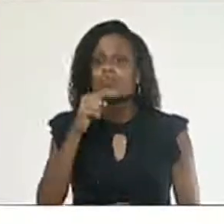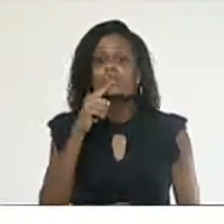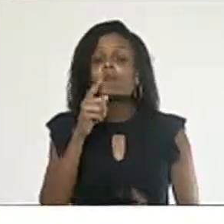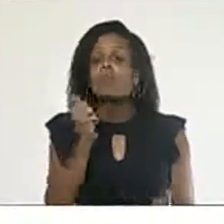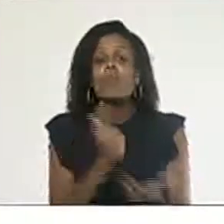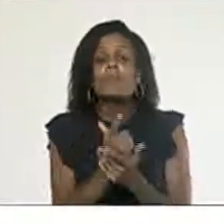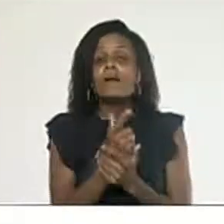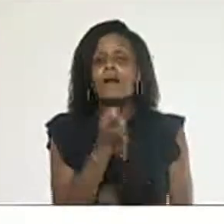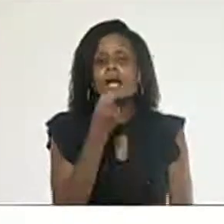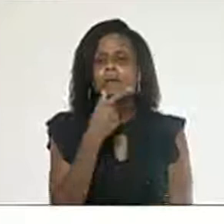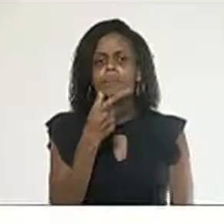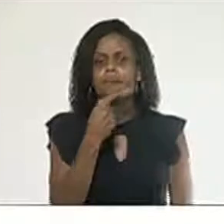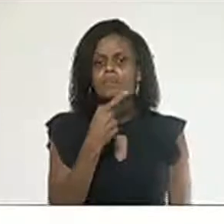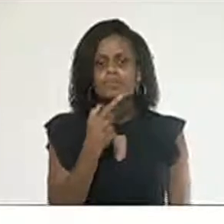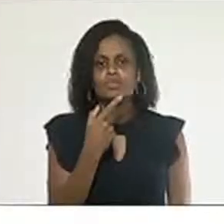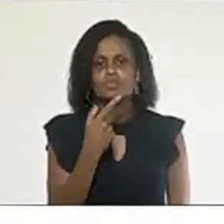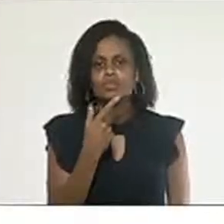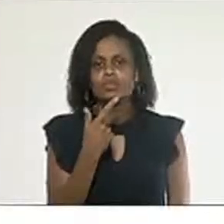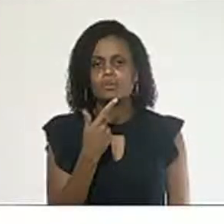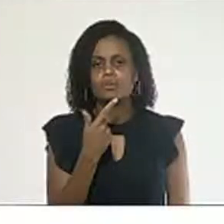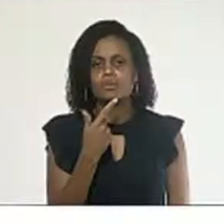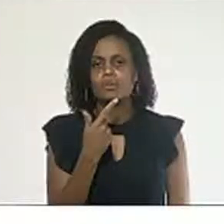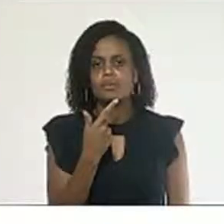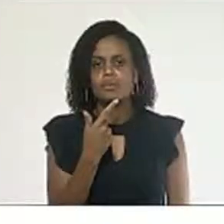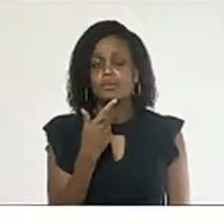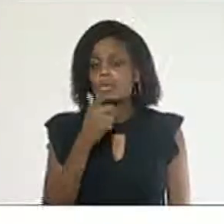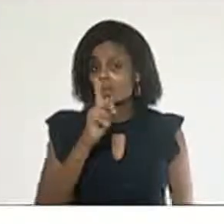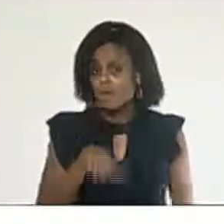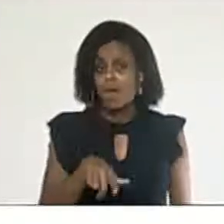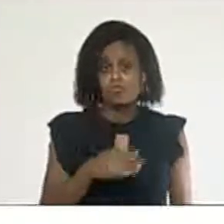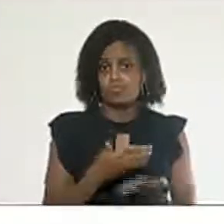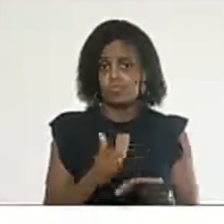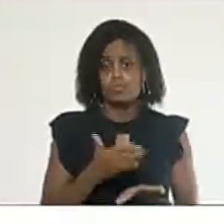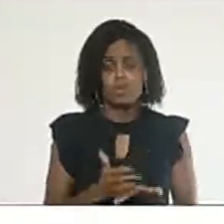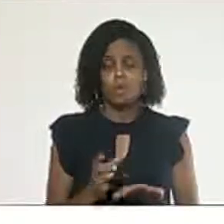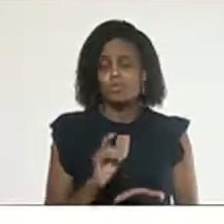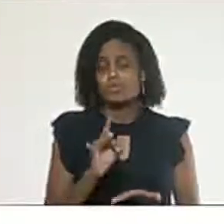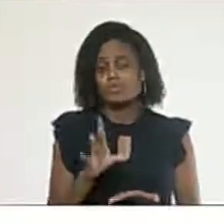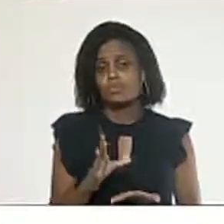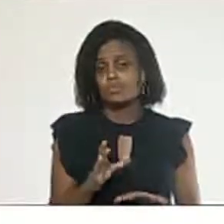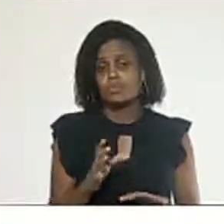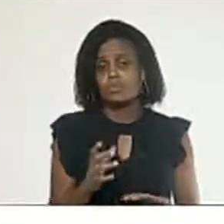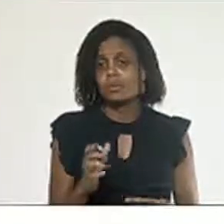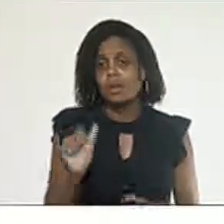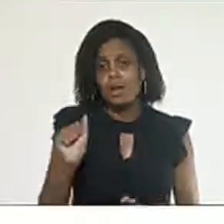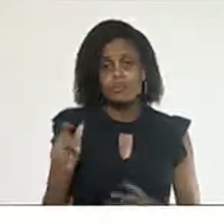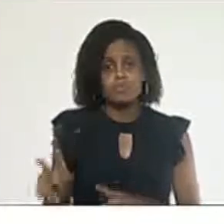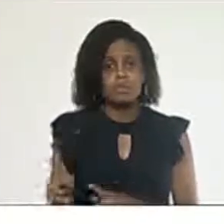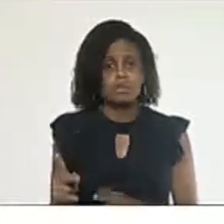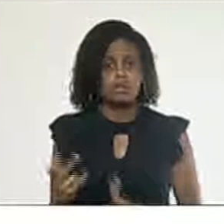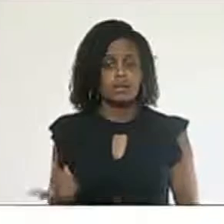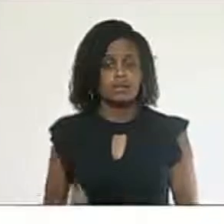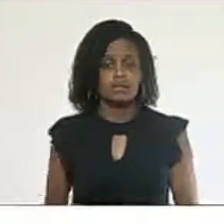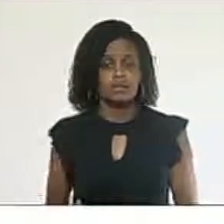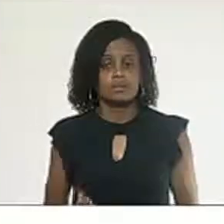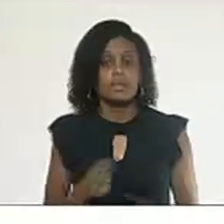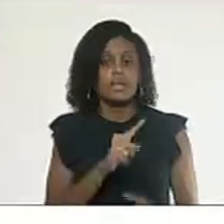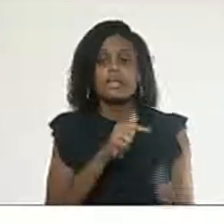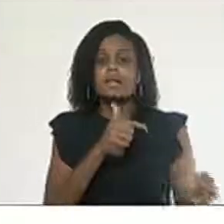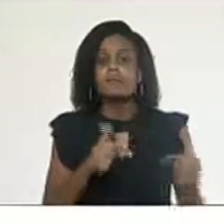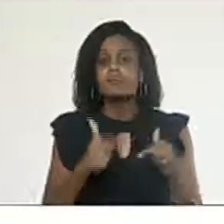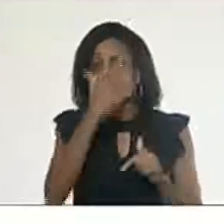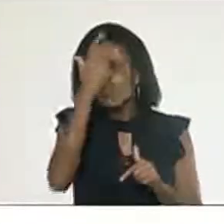comprar remédios, que é o que resta ao dinheiro, à aposentadoria, para esse trabalhador que contribuiu a